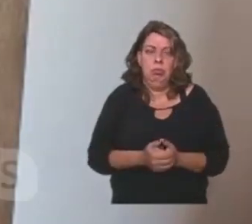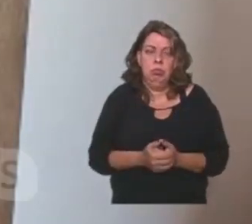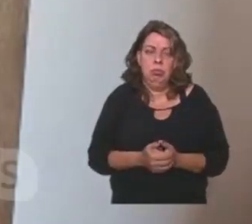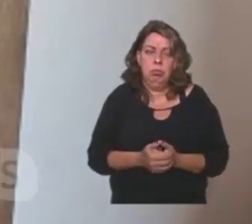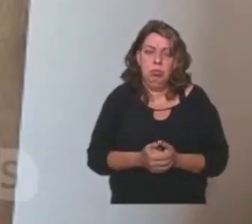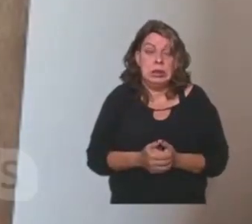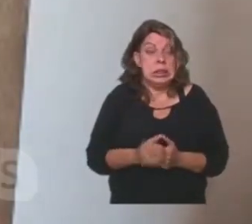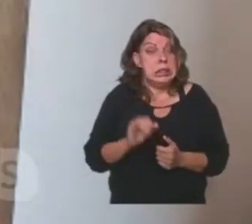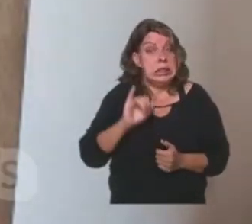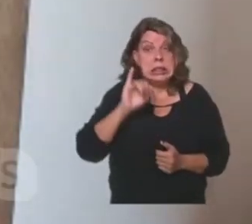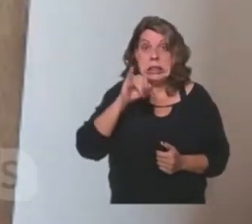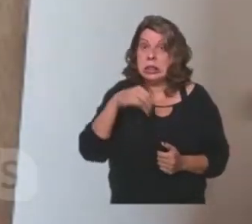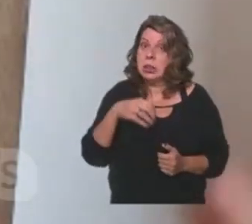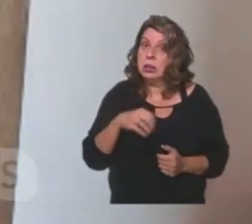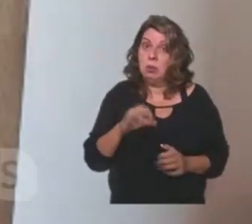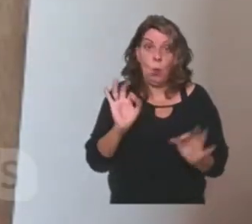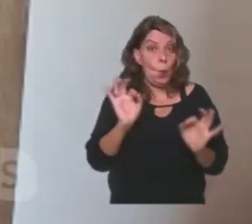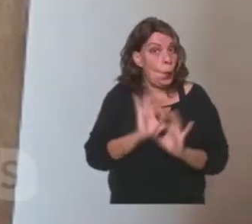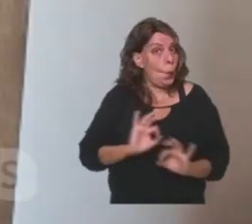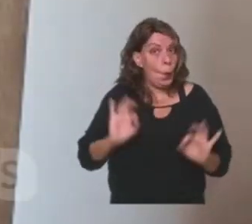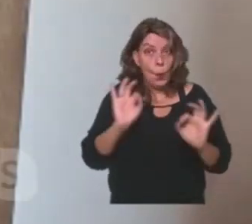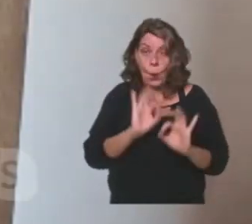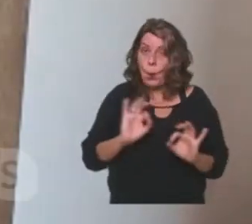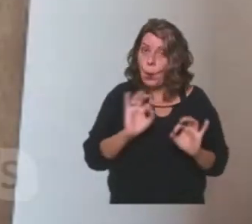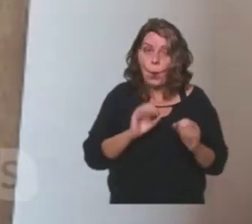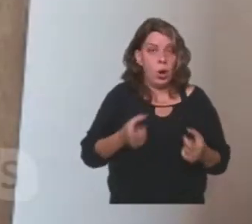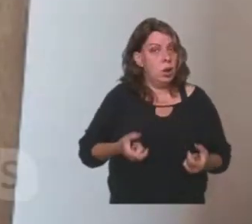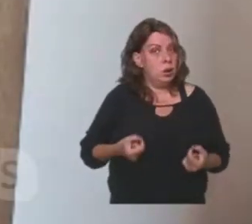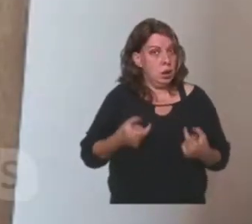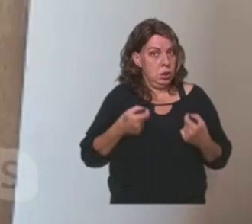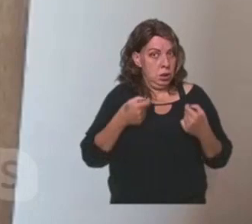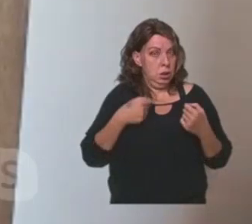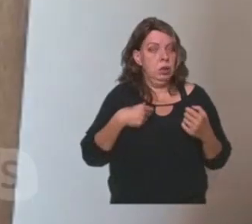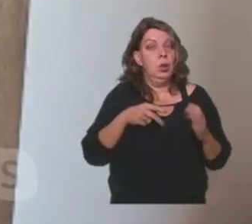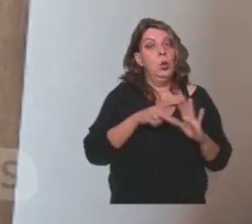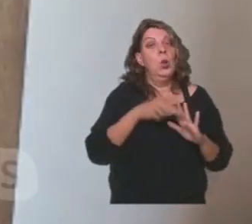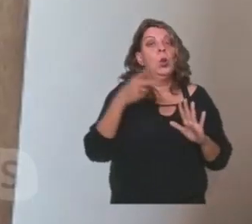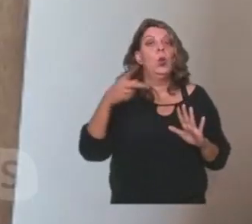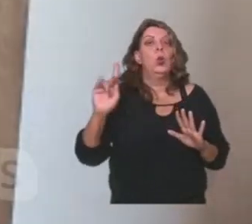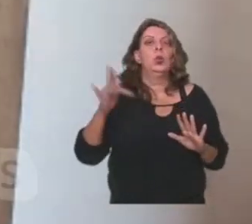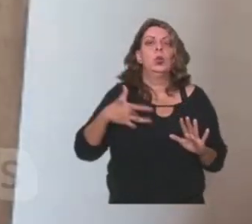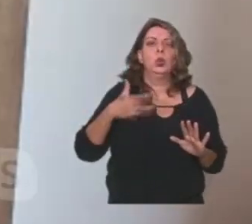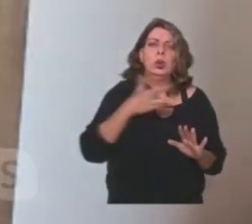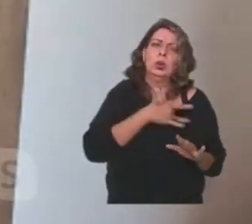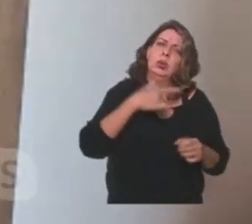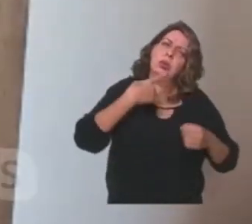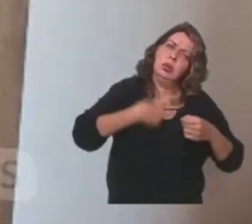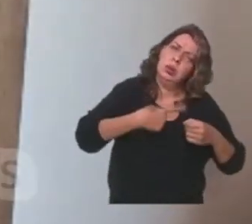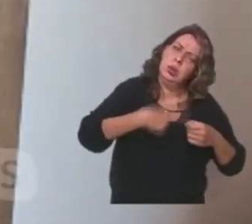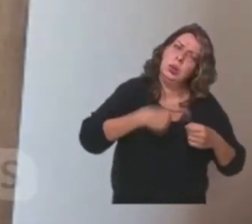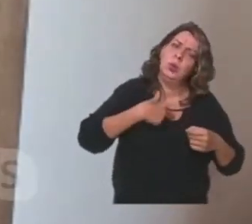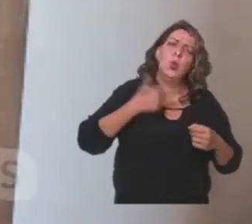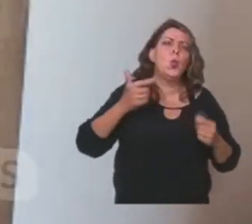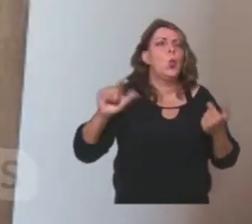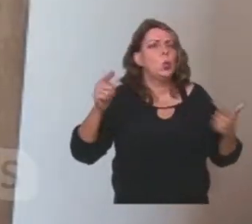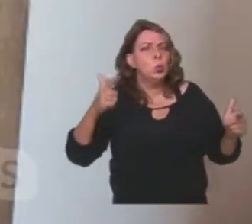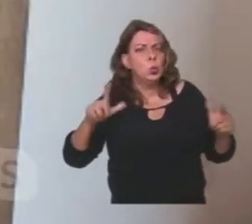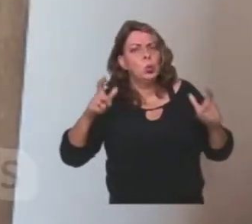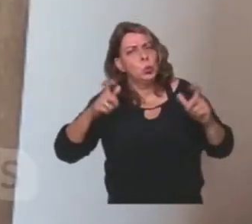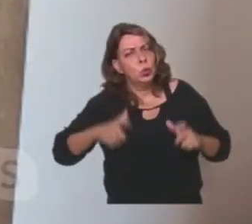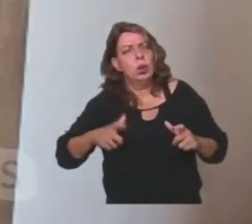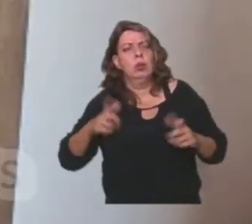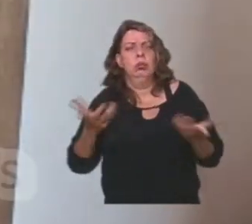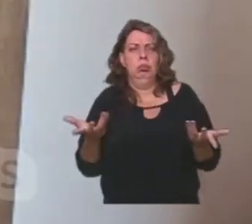câncer, o GAC faz todo o acompanhamento junto à unidade de saúde do município, daquela criança, e até